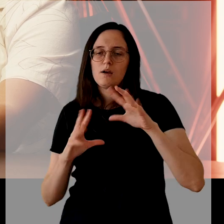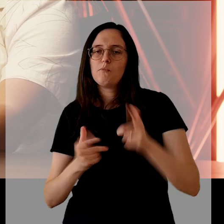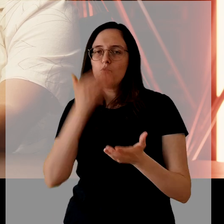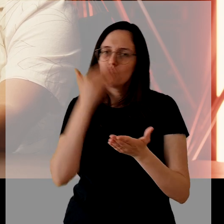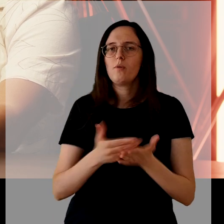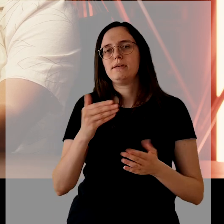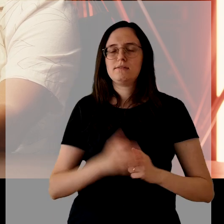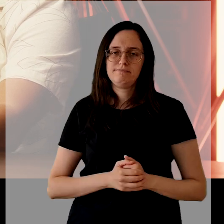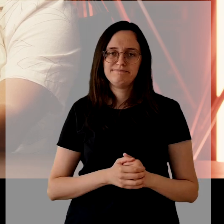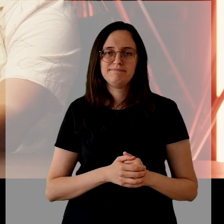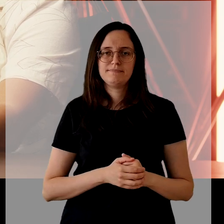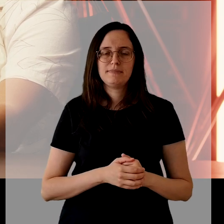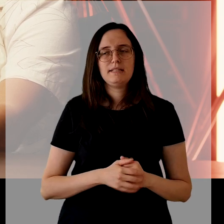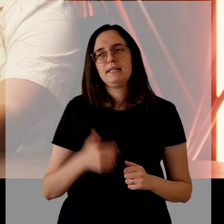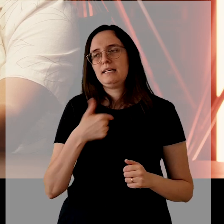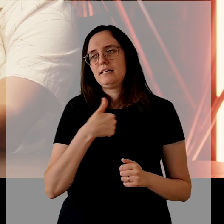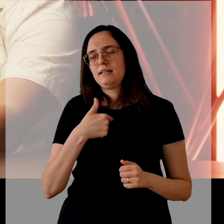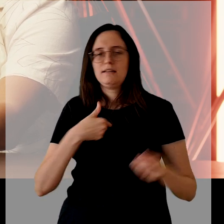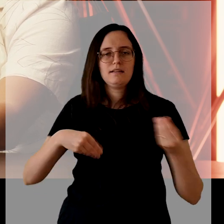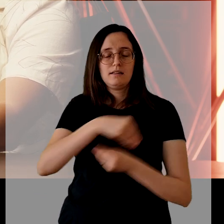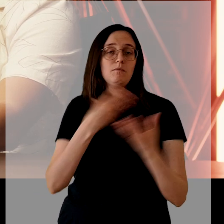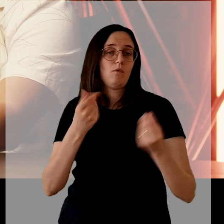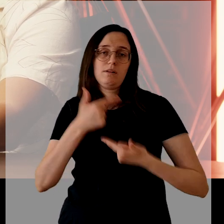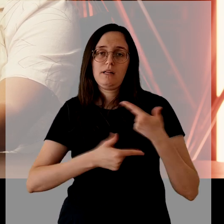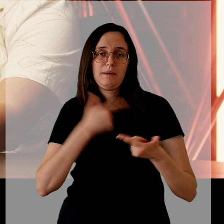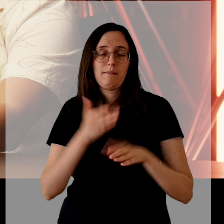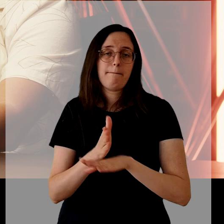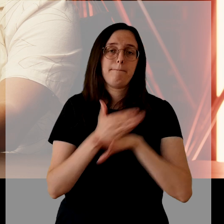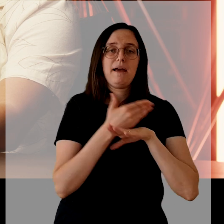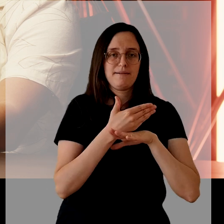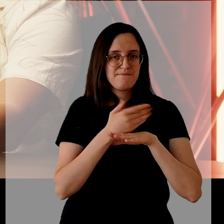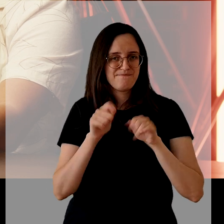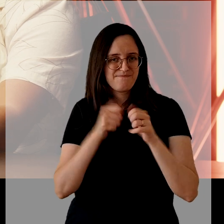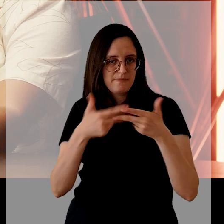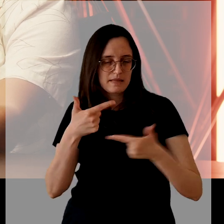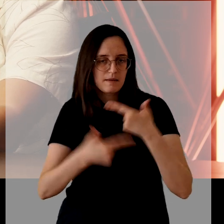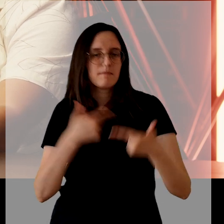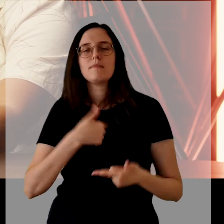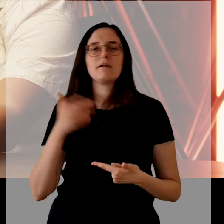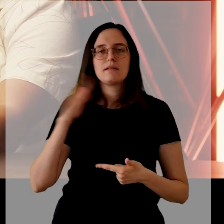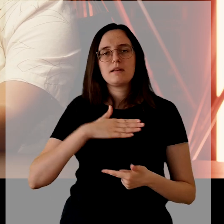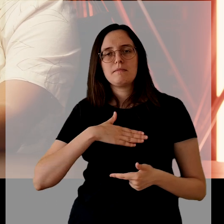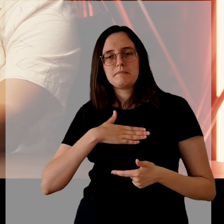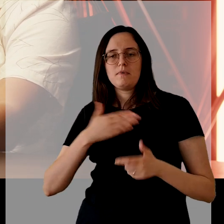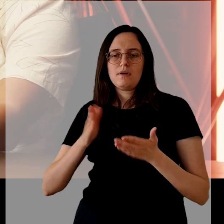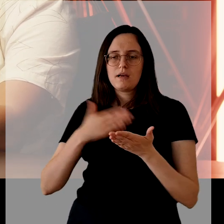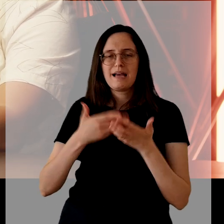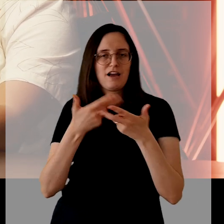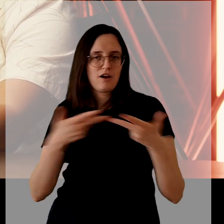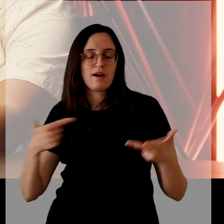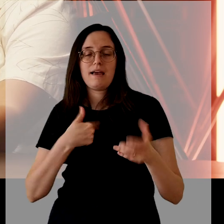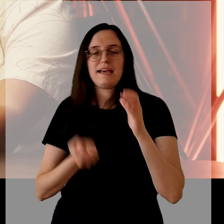do começo. Então, assim, eu me envolvo muito no trabalho de pré-produção. Eu devia ter trazido aqui os meus caderninhos, porque eu crio